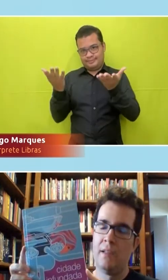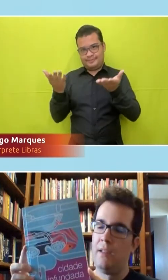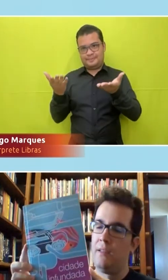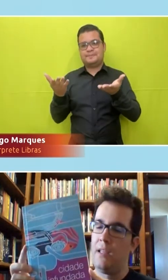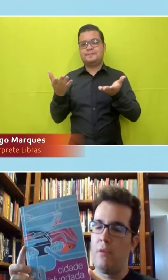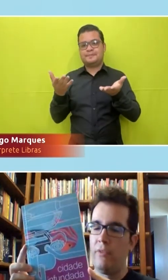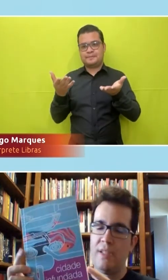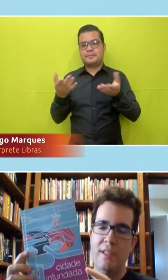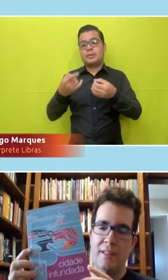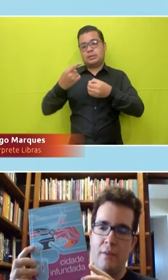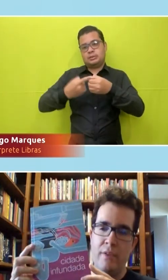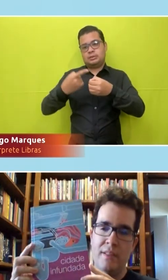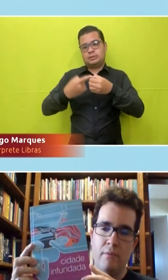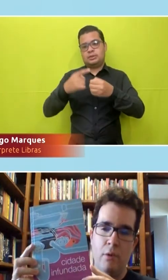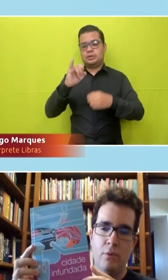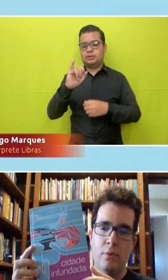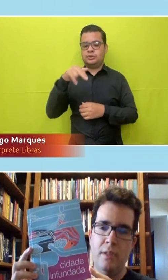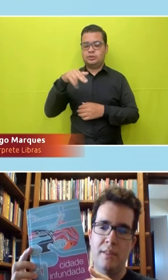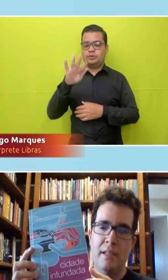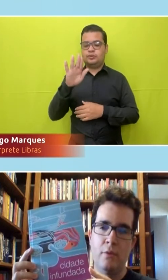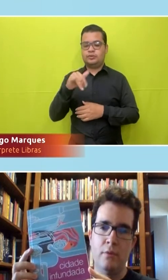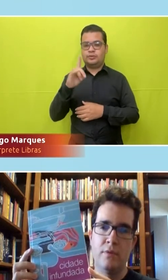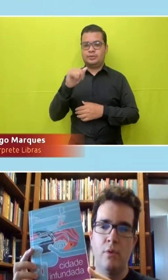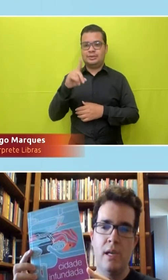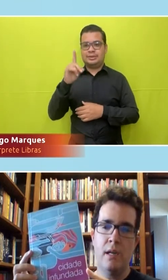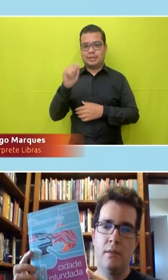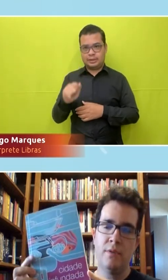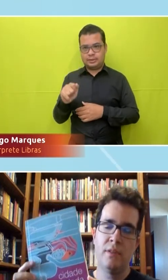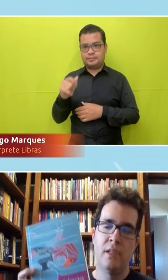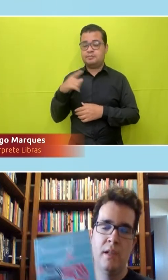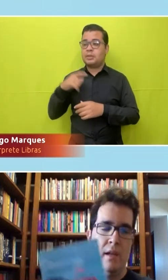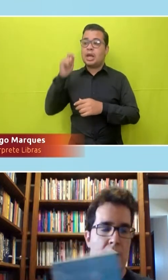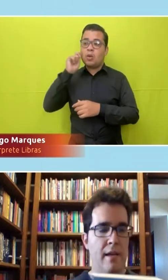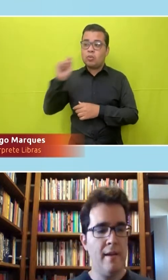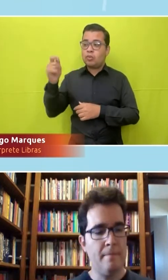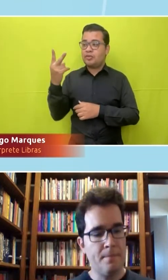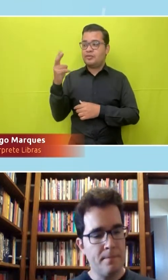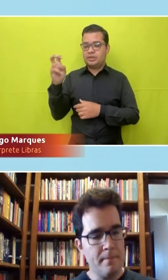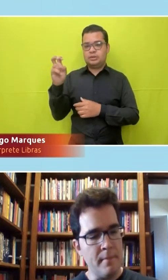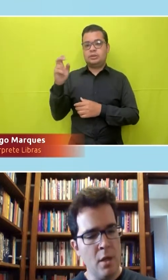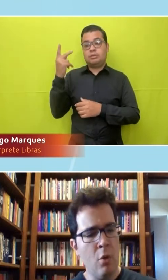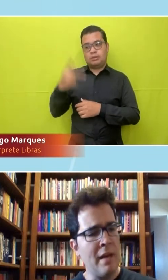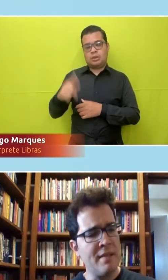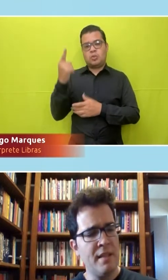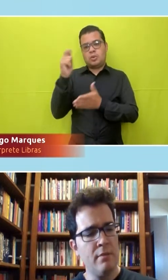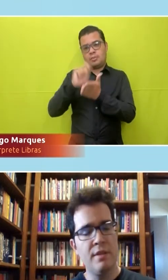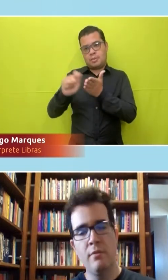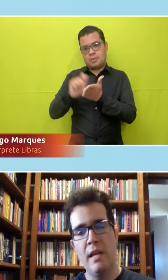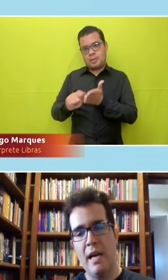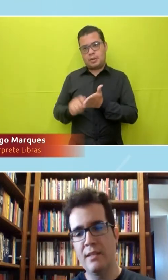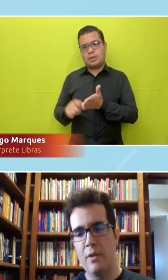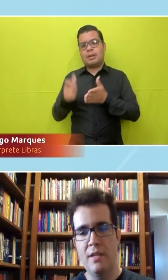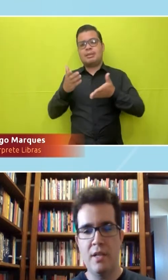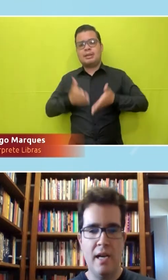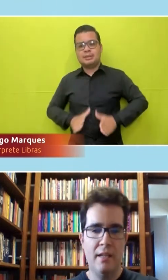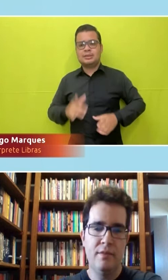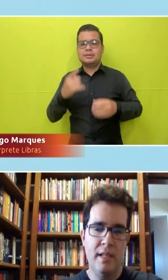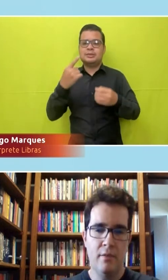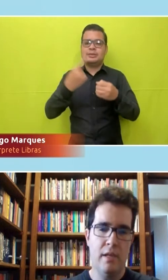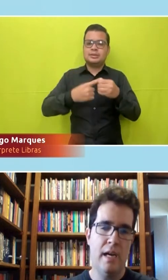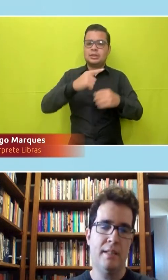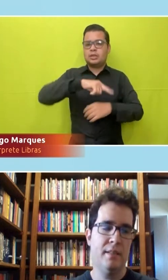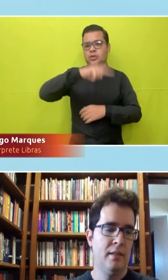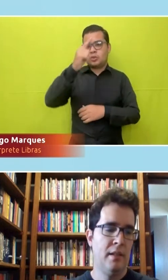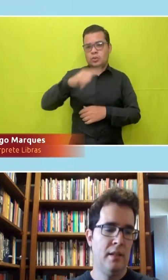Infundada, que, como você disse, são 25 autores, né, todos goianos, ou nascidos em Goiás, ou radicados,